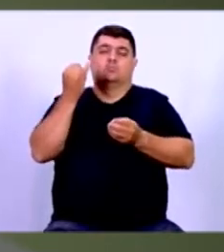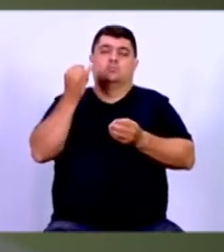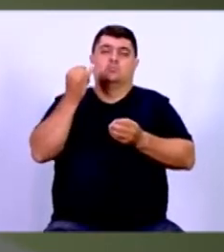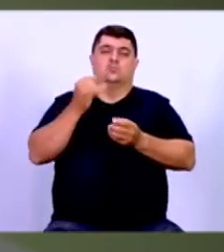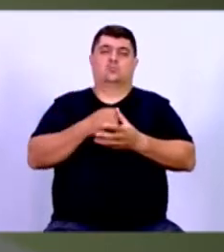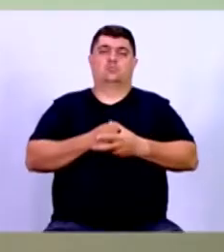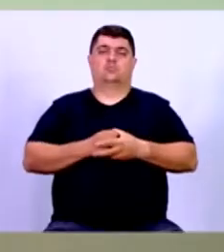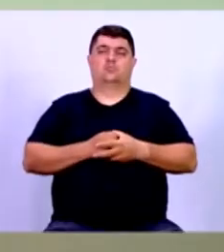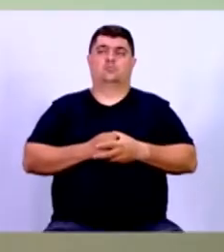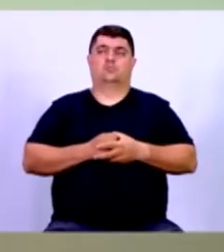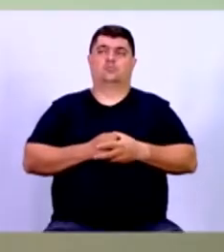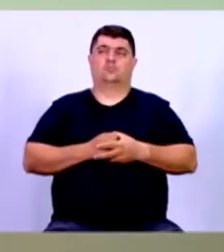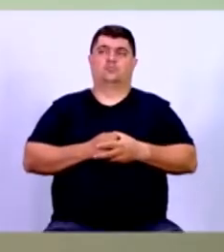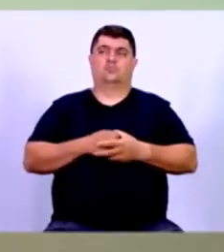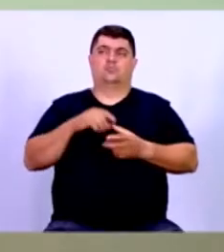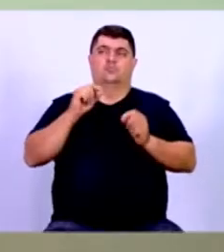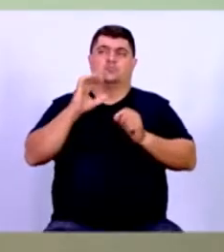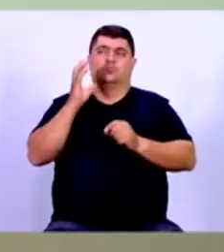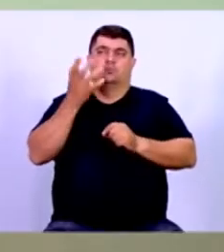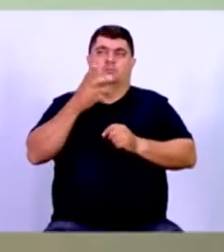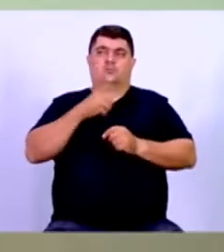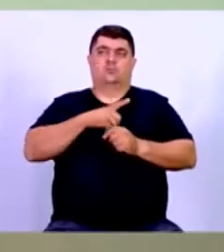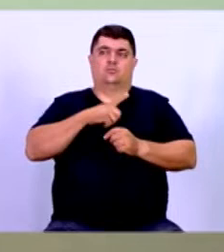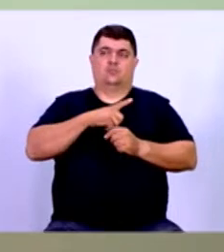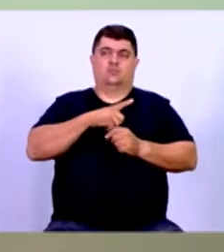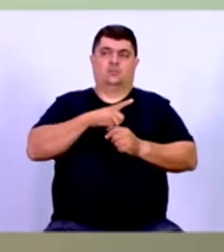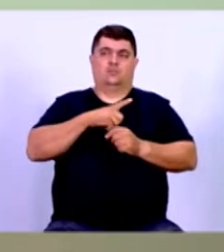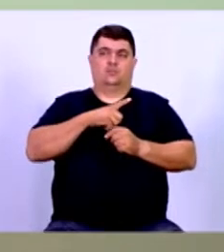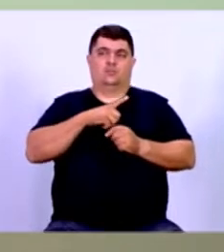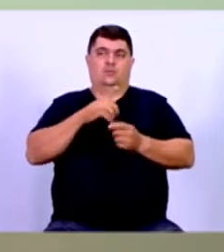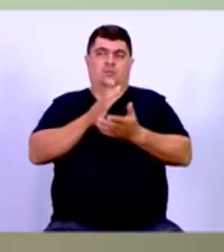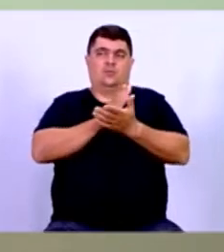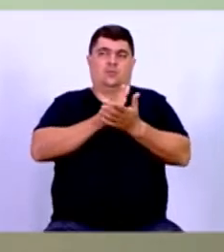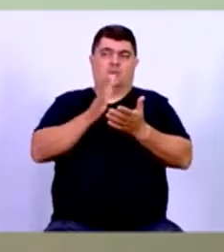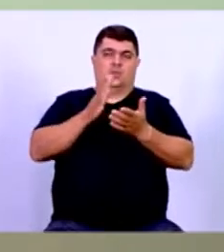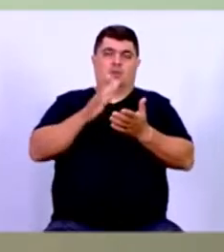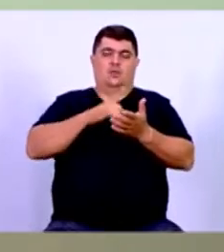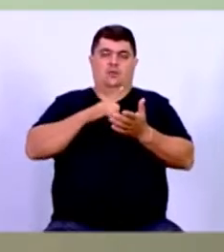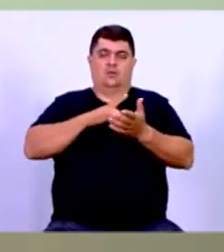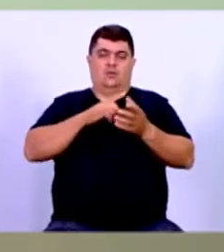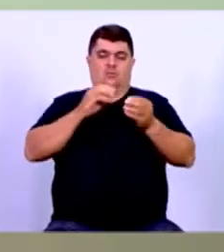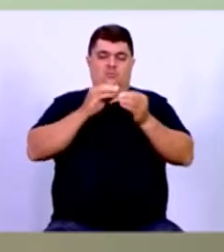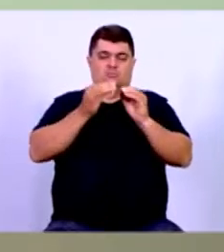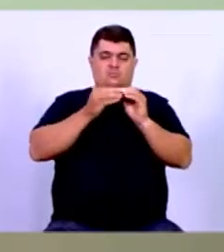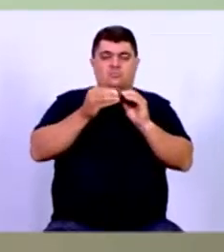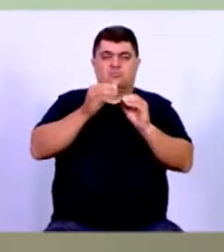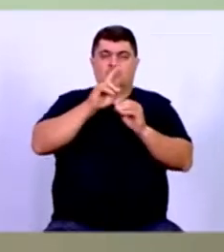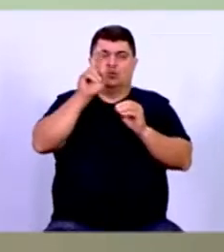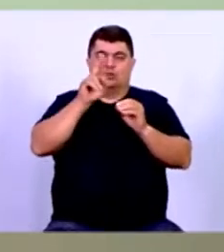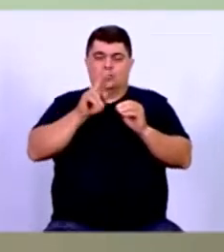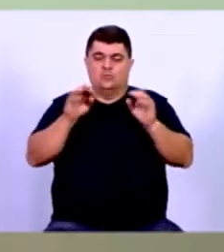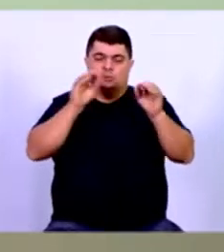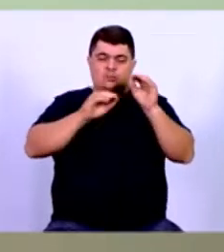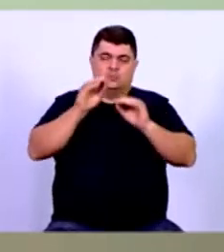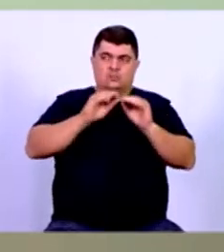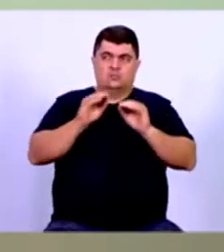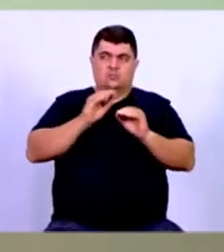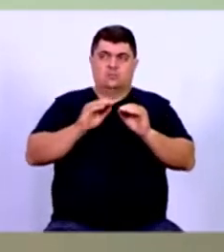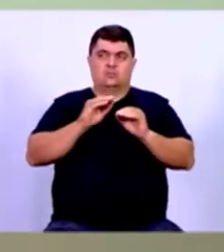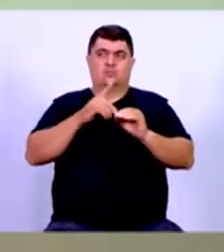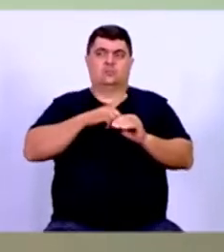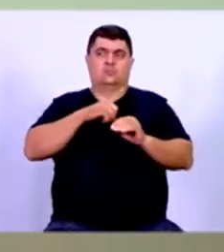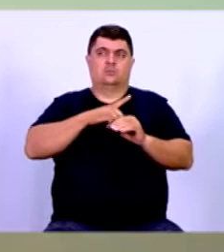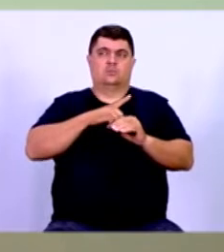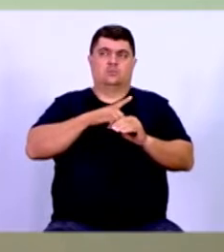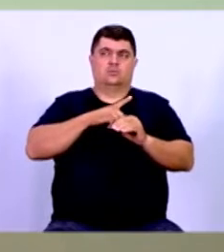suas dúvidas. O que acontece? Normalmente os agentes de integração, eles têm um banco de processos lá, de currículos,